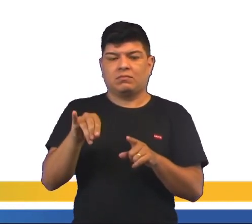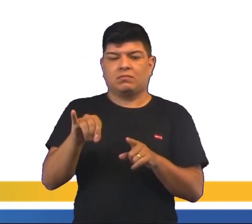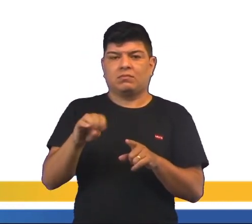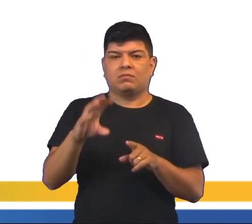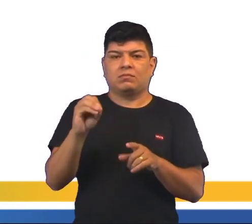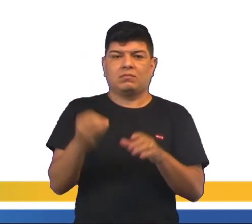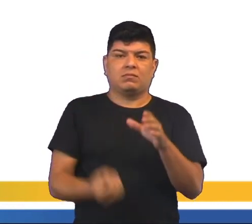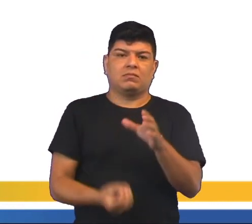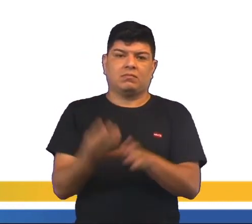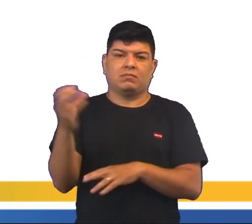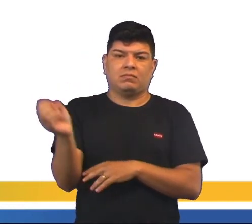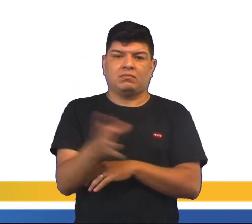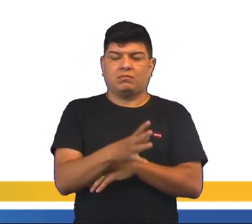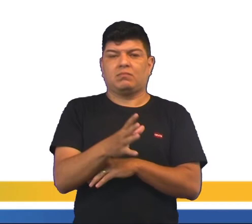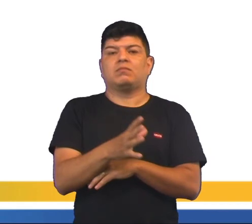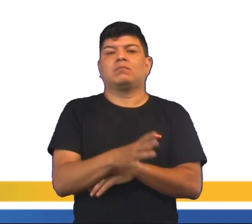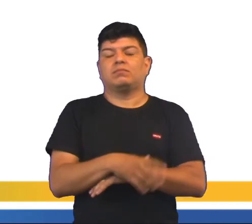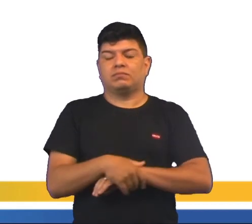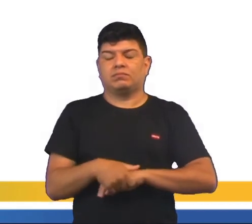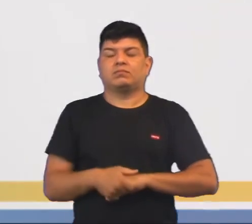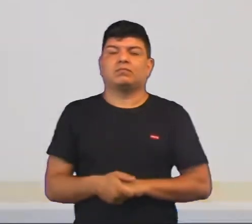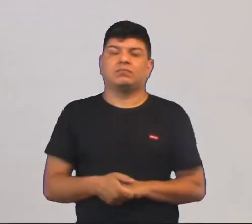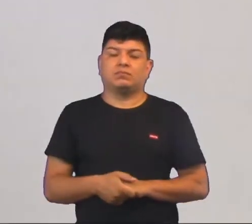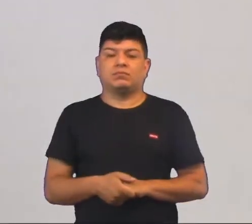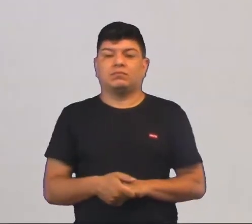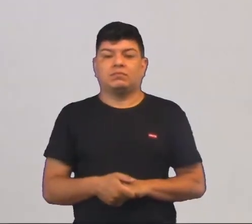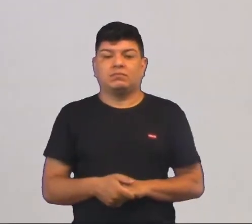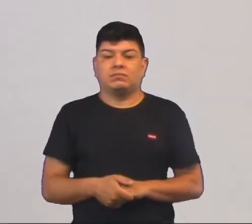forma de produção moderna, né, em série.